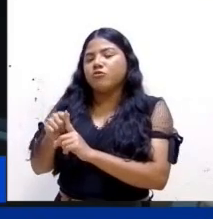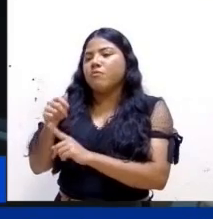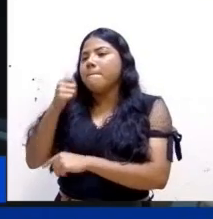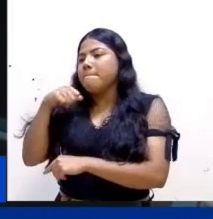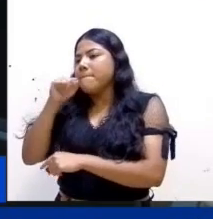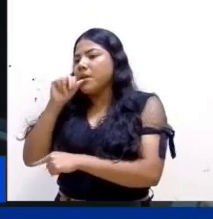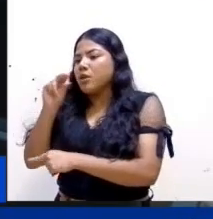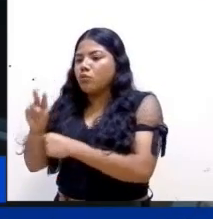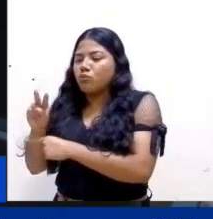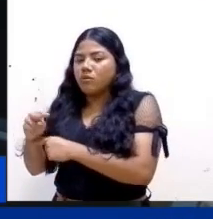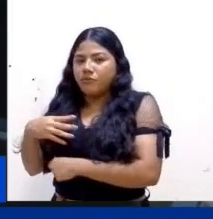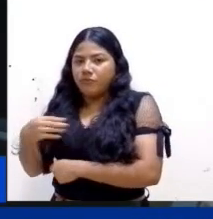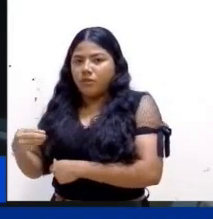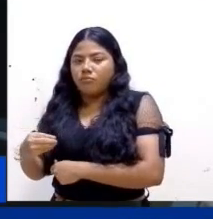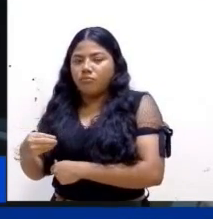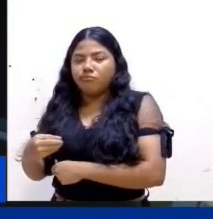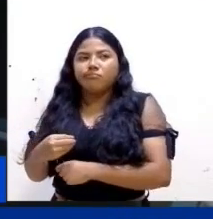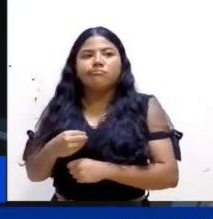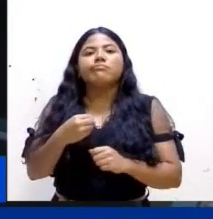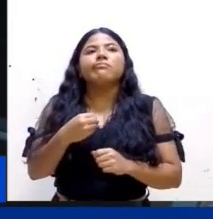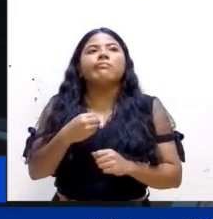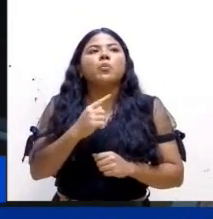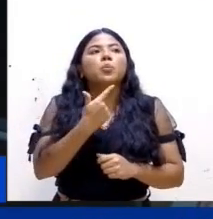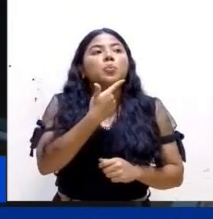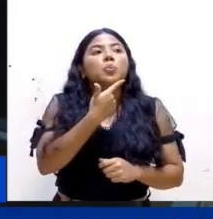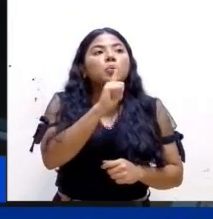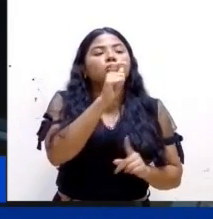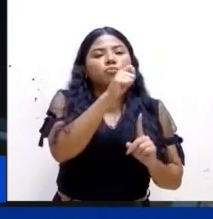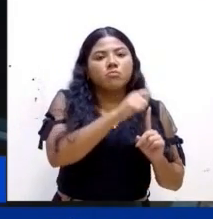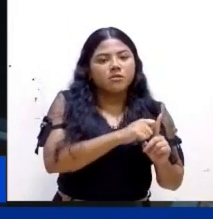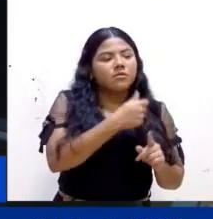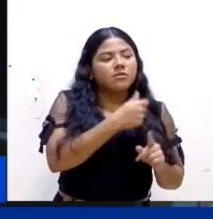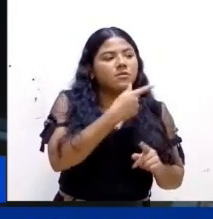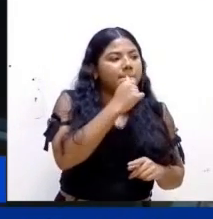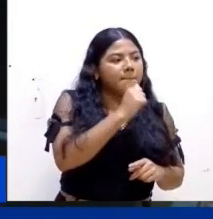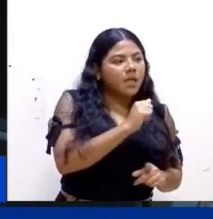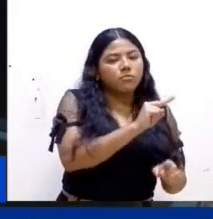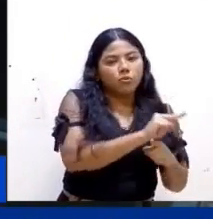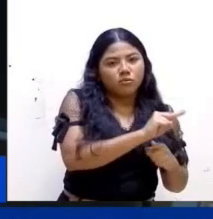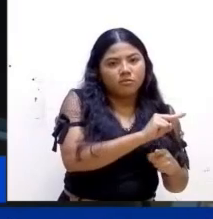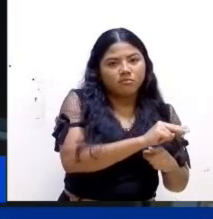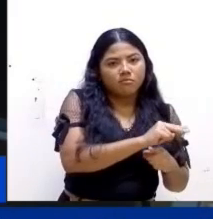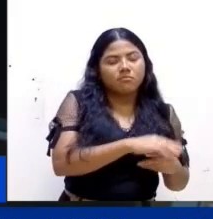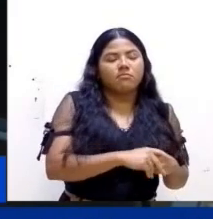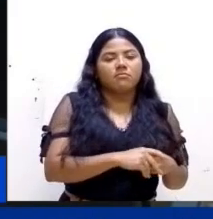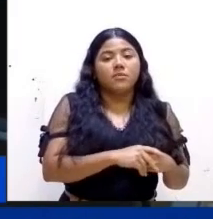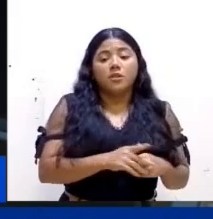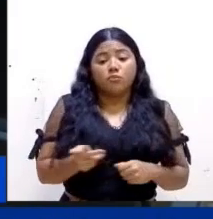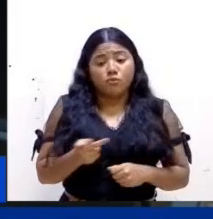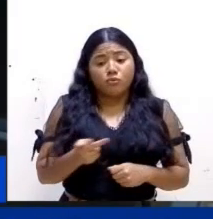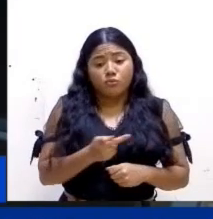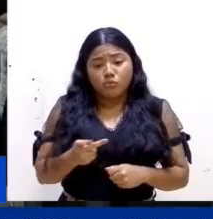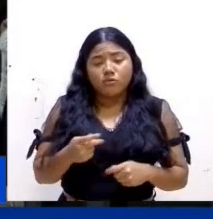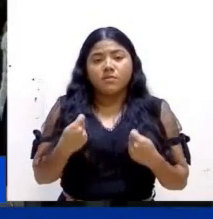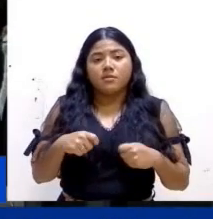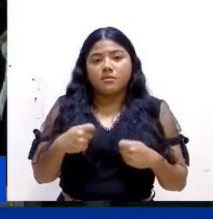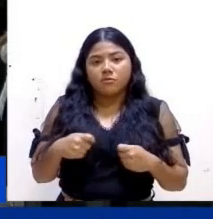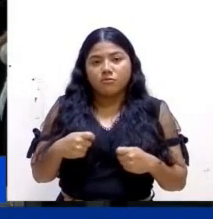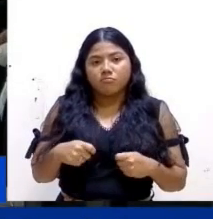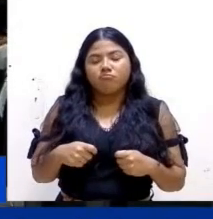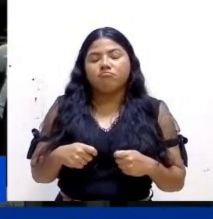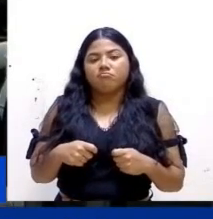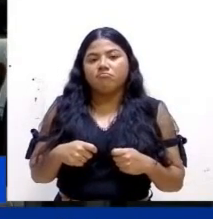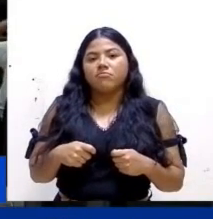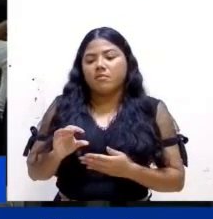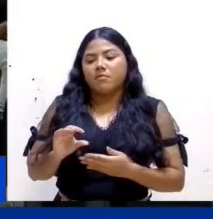vai ser, ele continua com o dever de sustento. As despesas serão divididas e ele